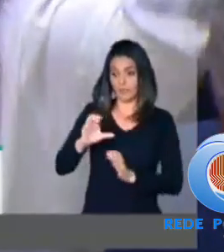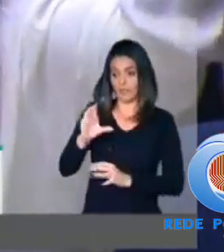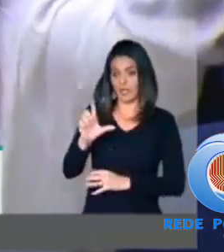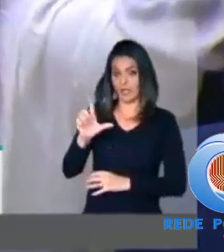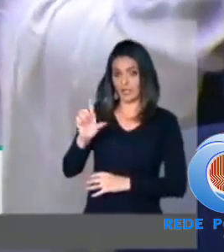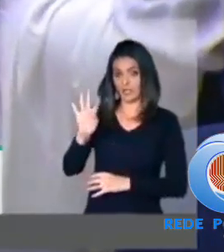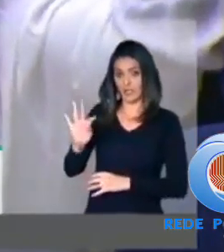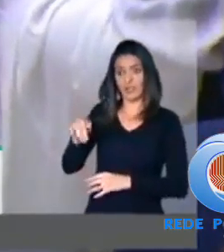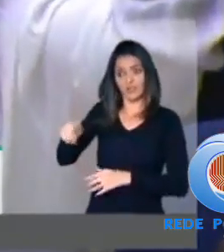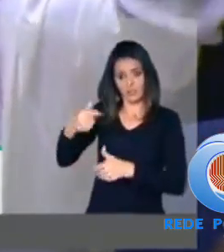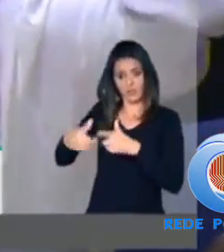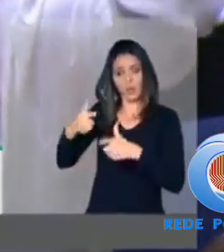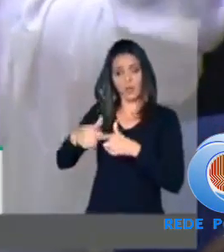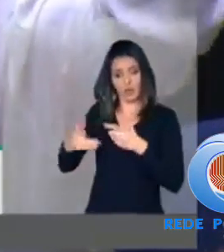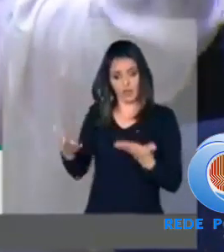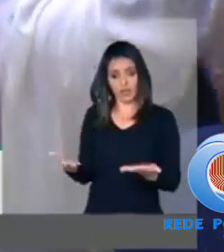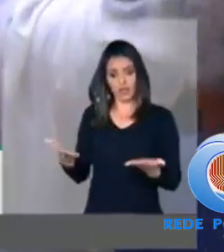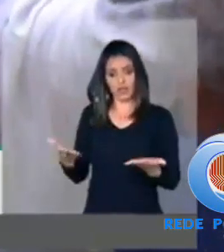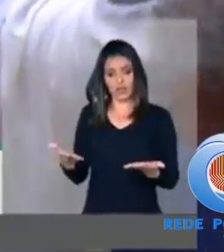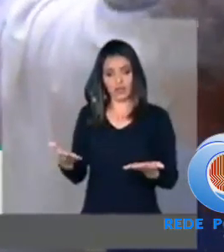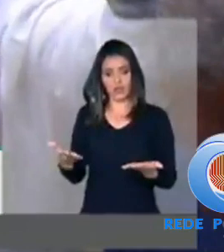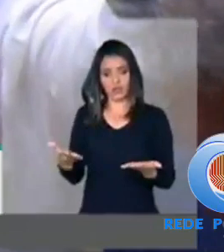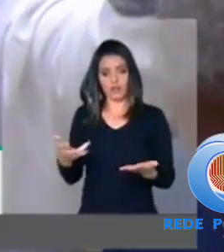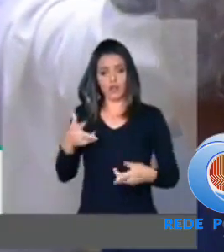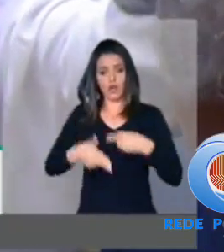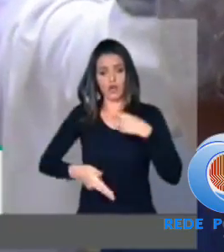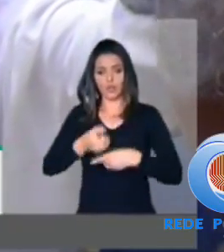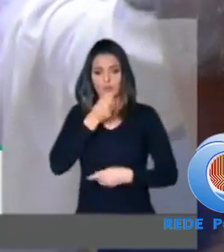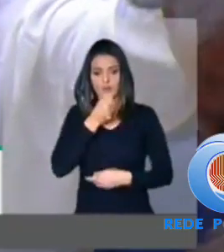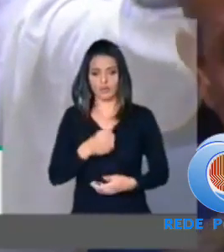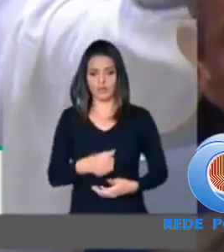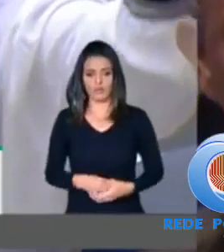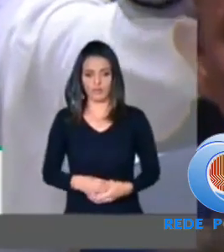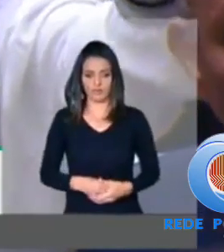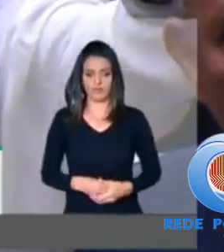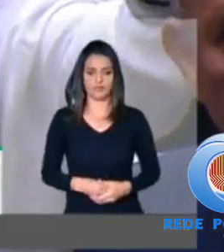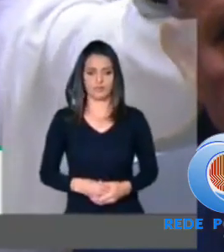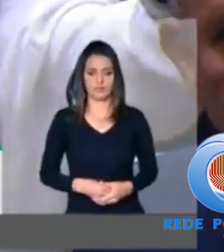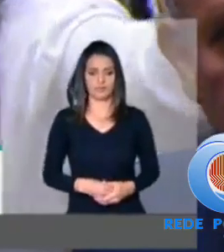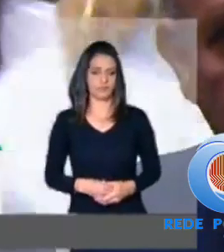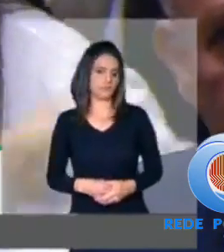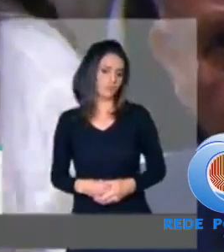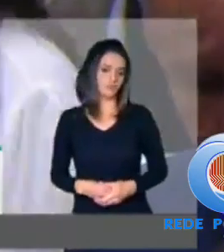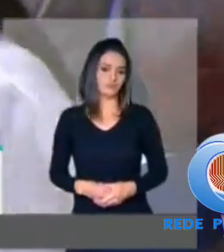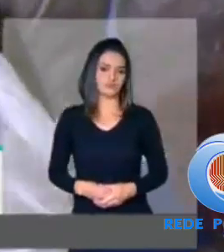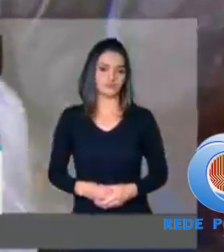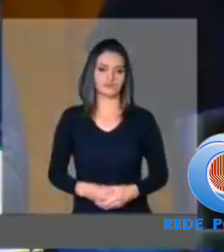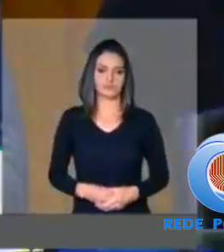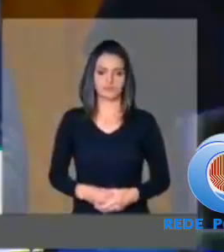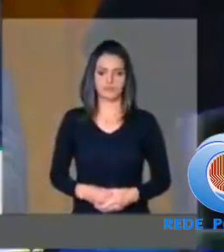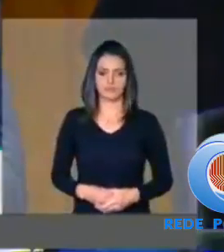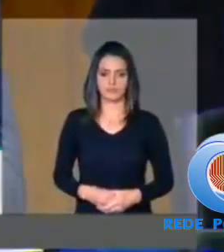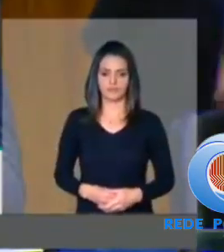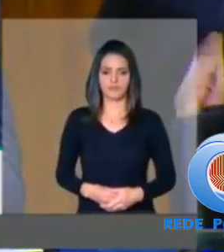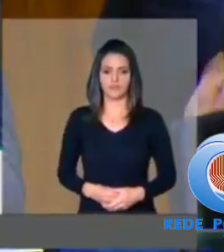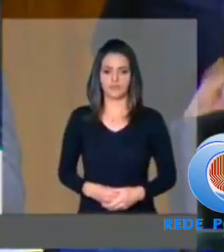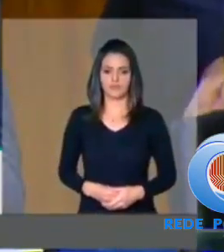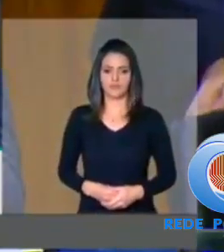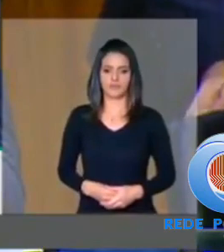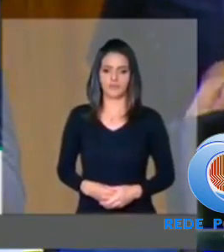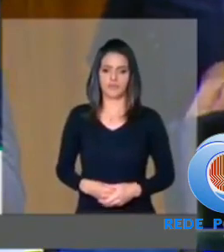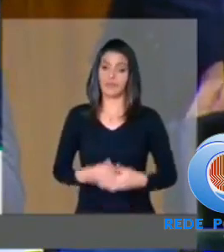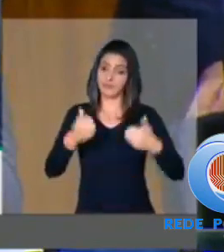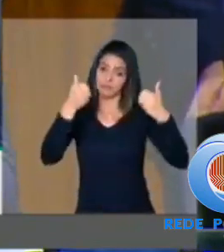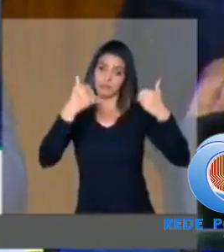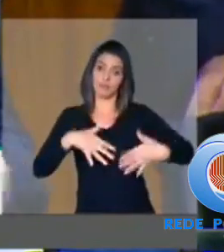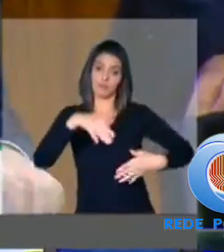Isso é um problema, senhor presidente. Nossos filhos... Senhor presidente. Presidente, o novo é não. Venho justificar meu